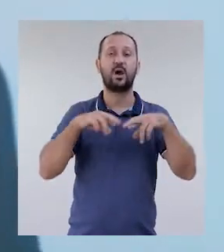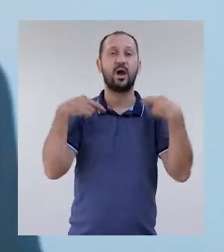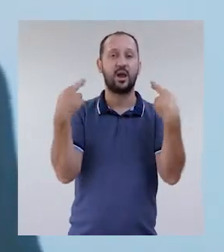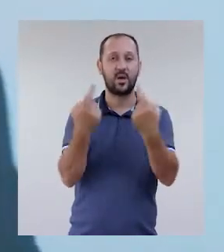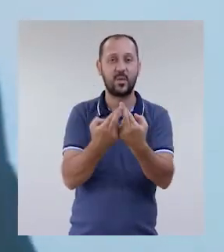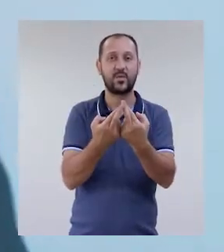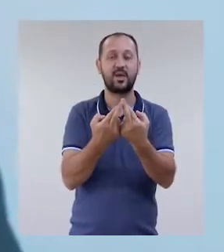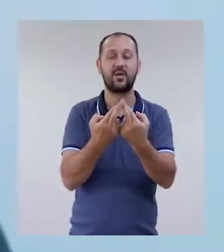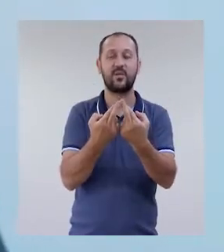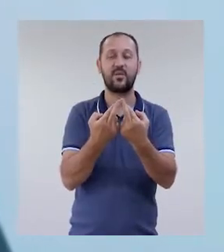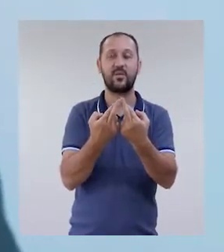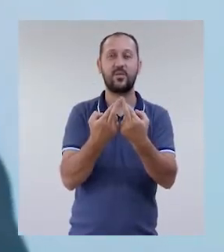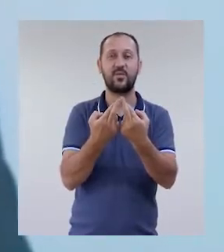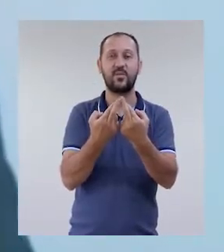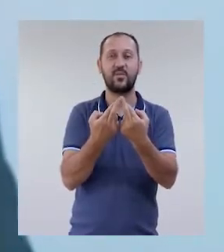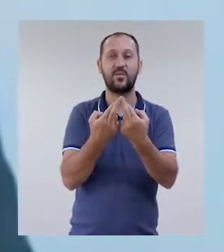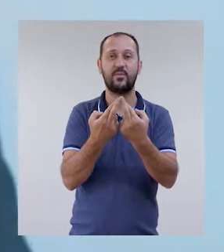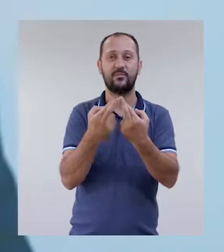sessão agora?